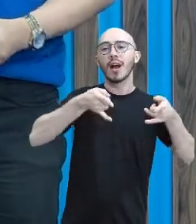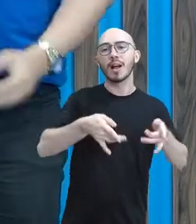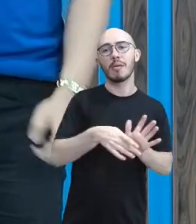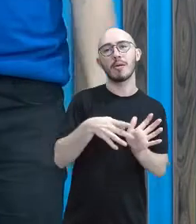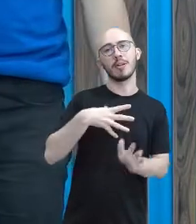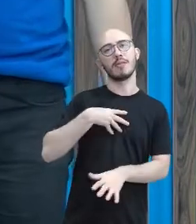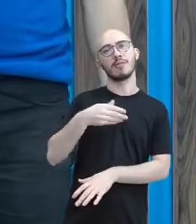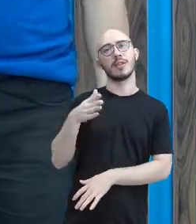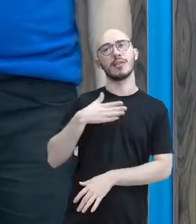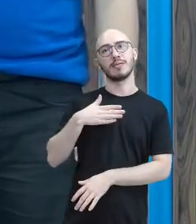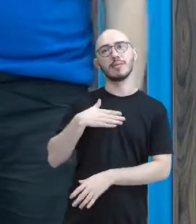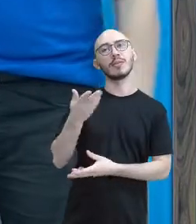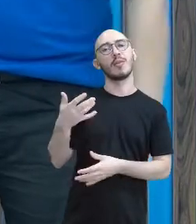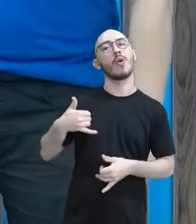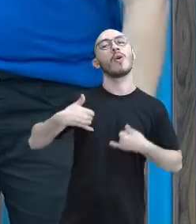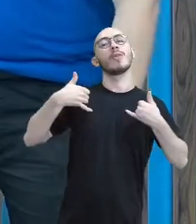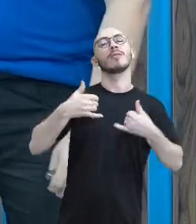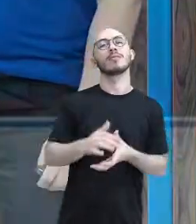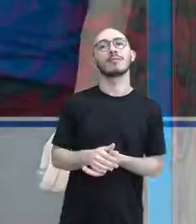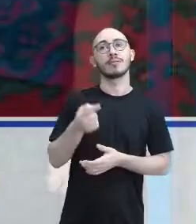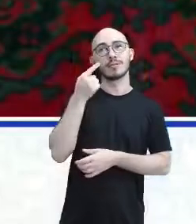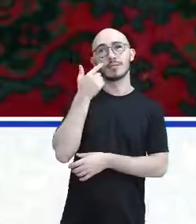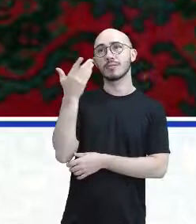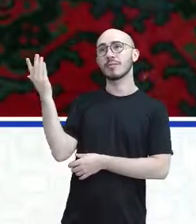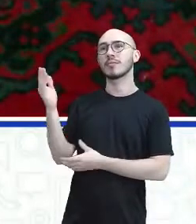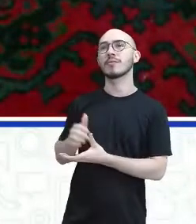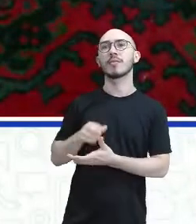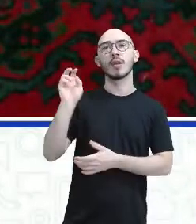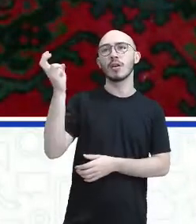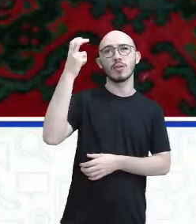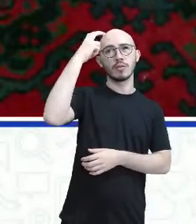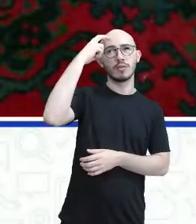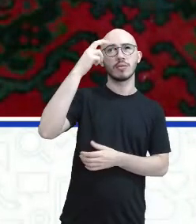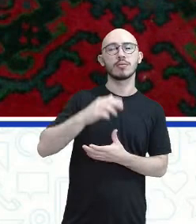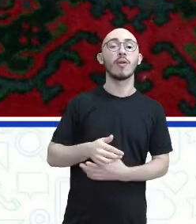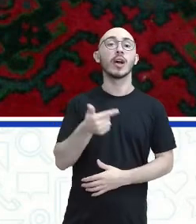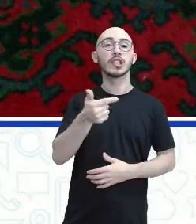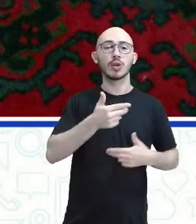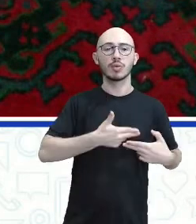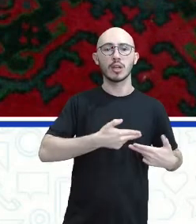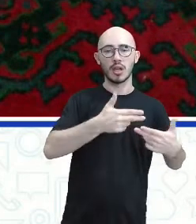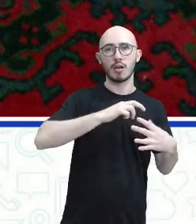Mas quando a gente fala de cultura maker, a gente contextualiza. Final da Segunda Guerra,